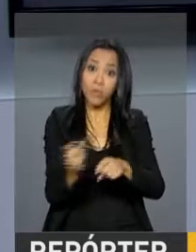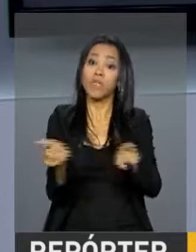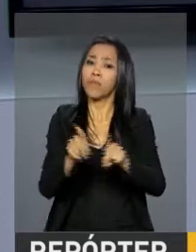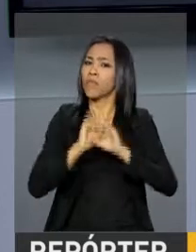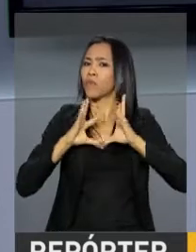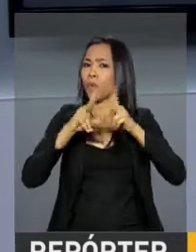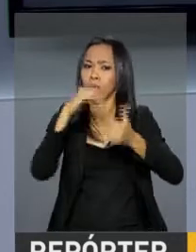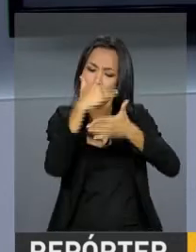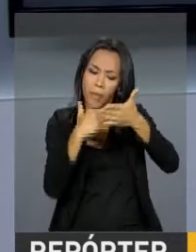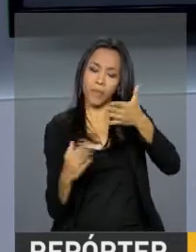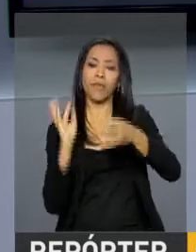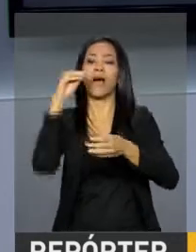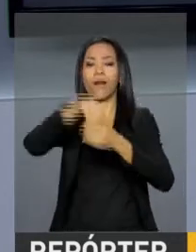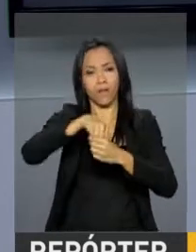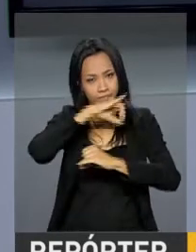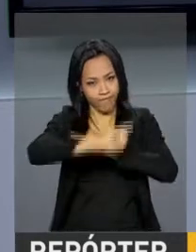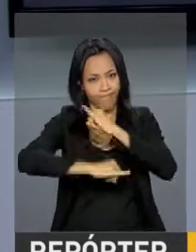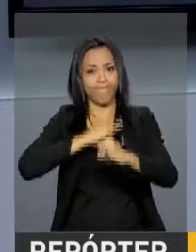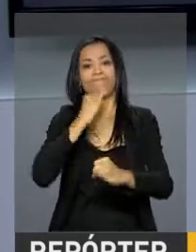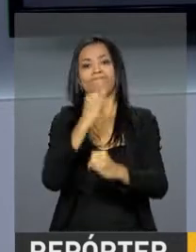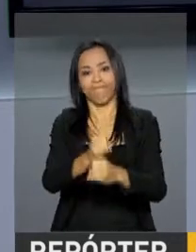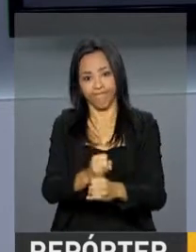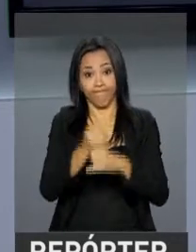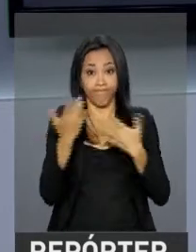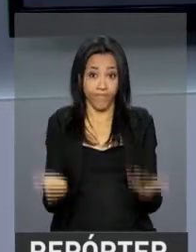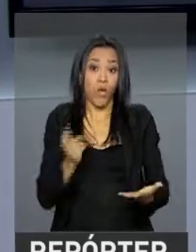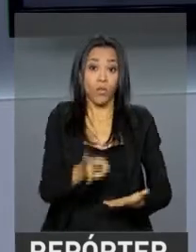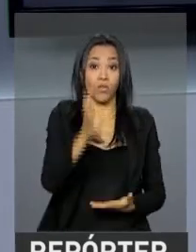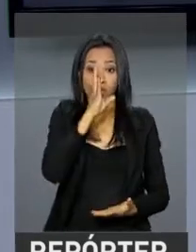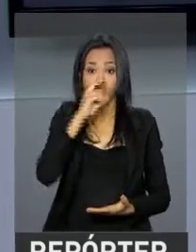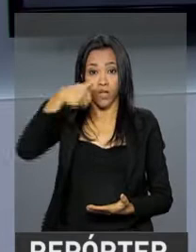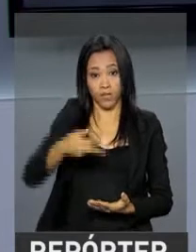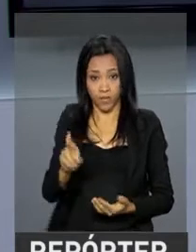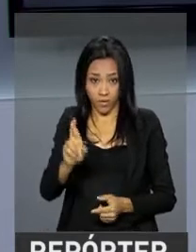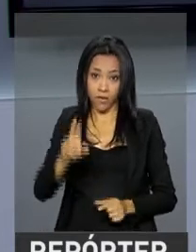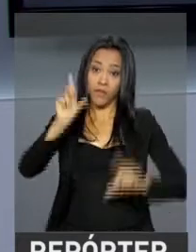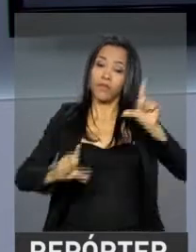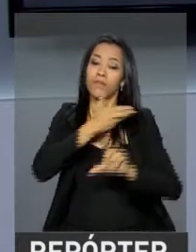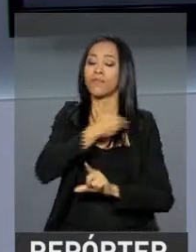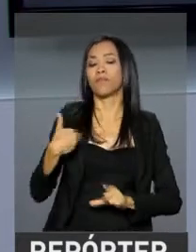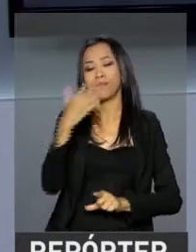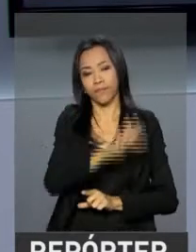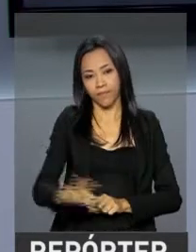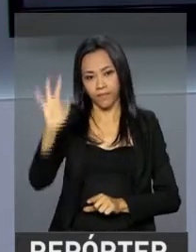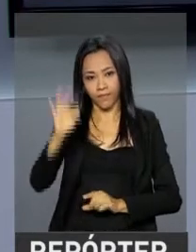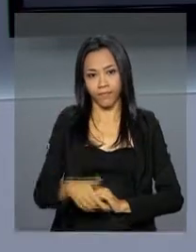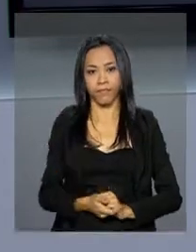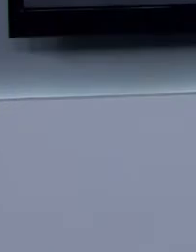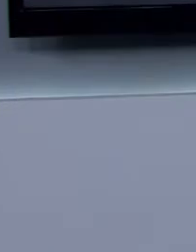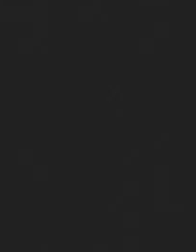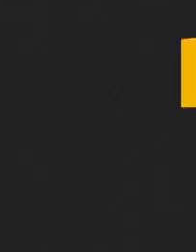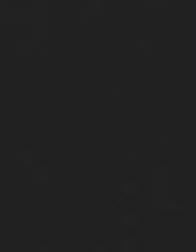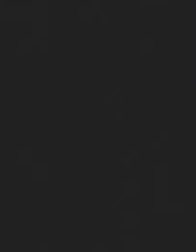toda a programação também está disponível na nossa página na internet continue com a gente na nbr a tv do governo federal